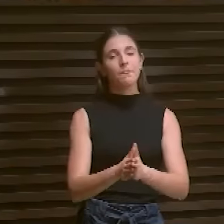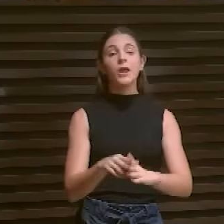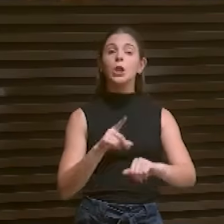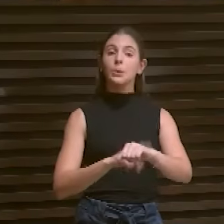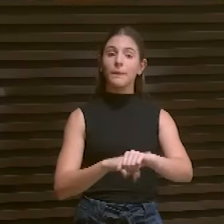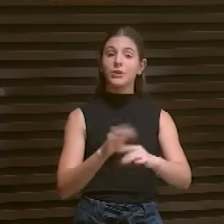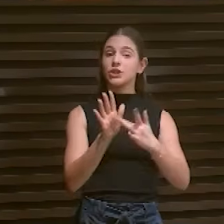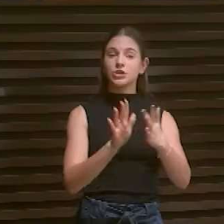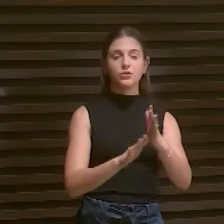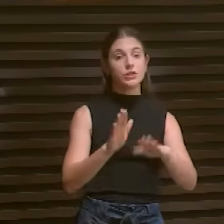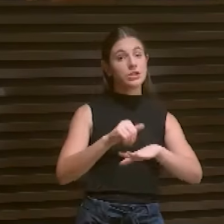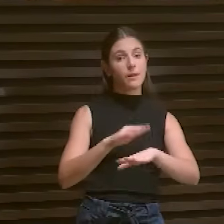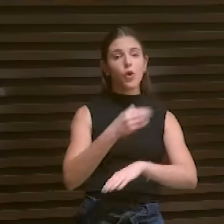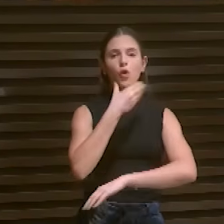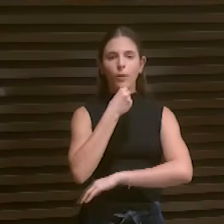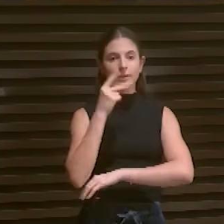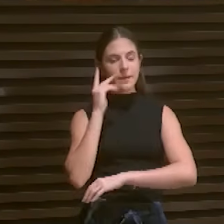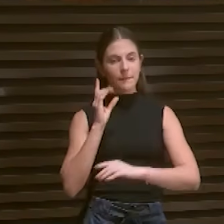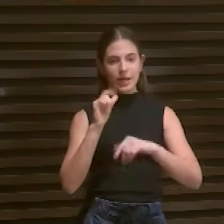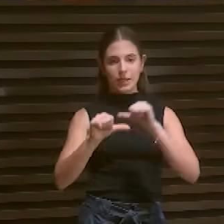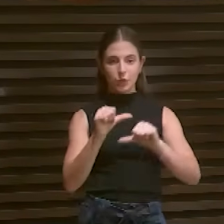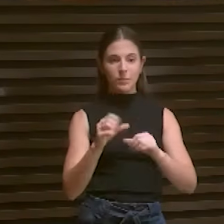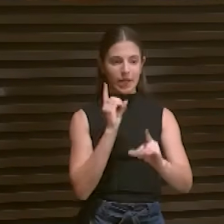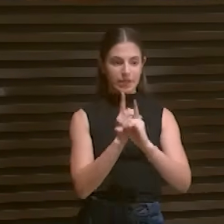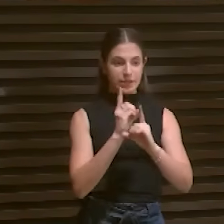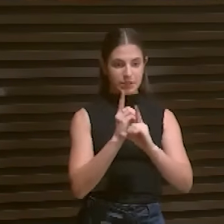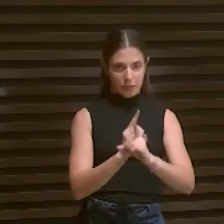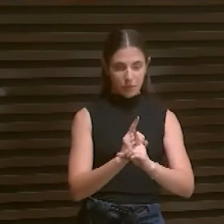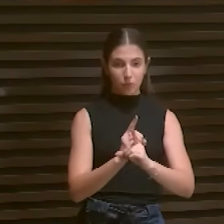para serem seus discípulos, ele os desafiou com a